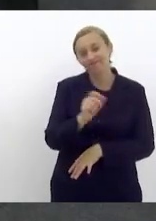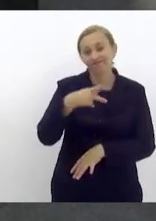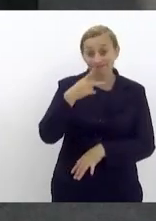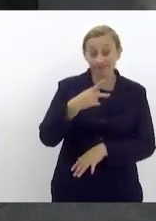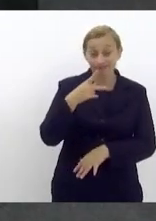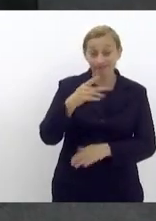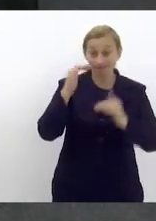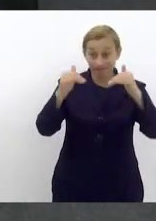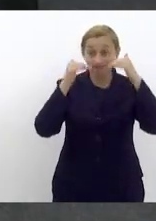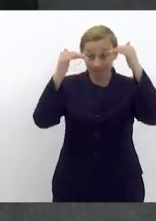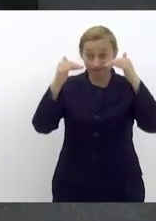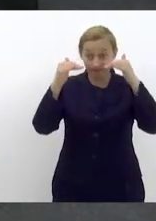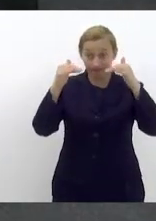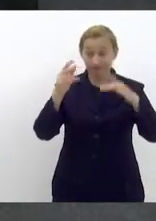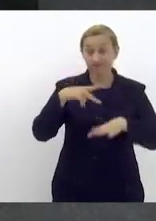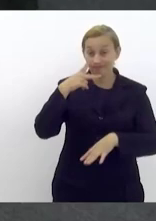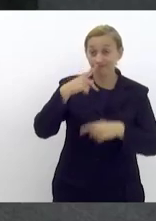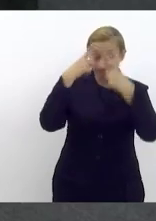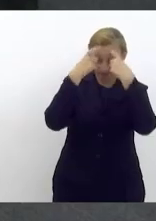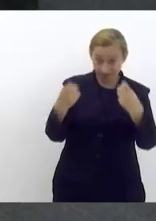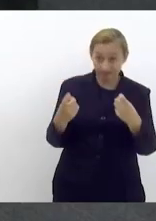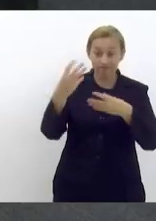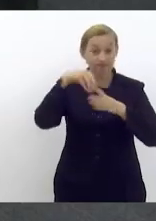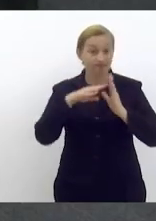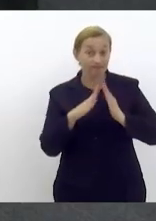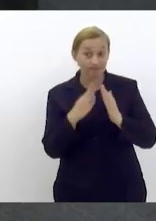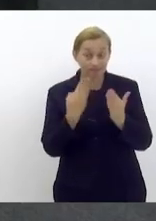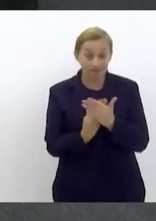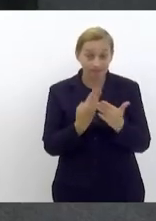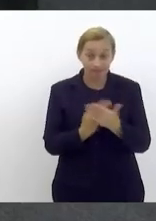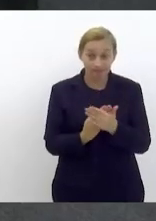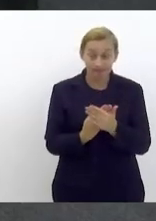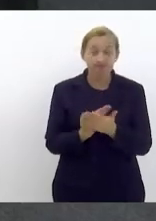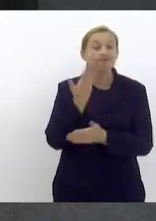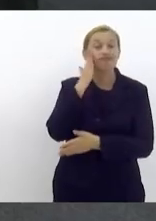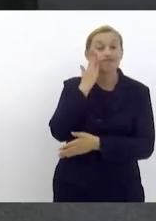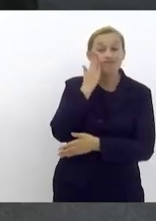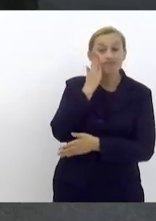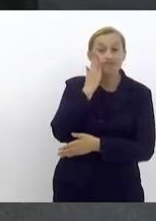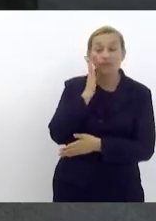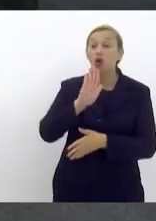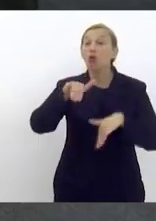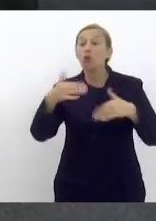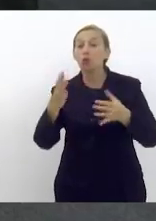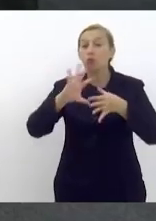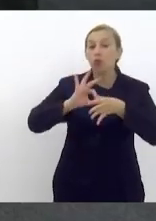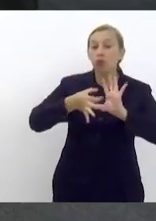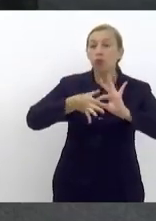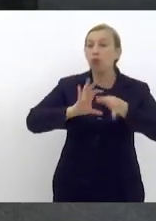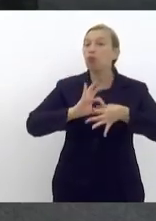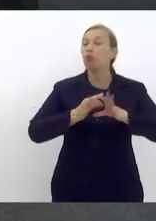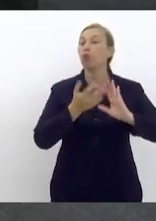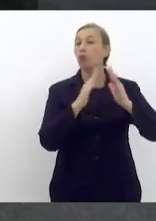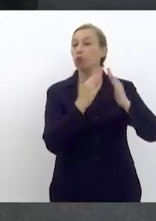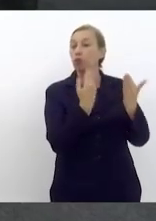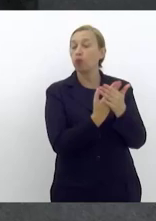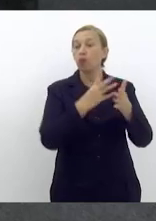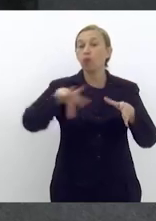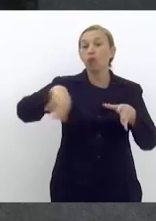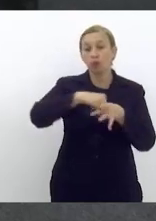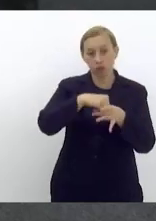Vossa Excelência que quando a gente trata de violência na escola, a gente tem que entender em que contexto essa escola está